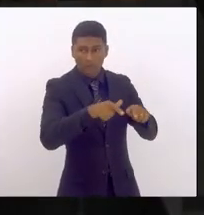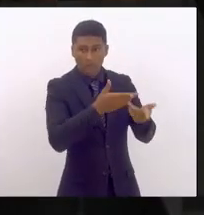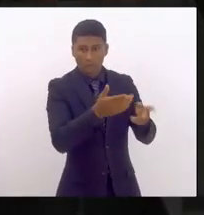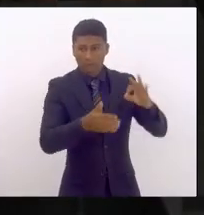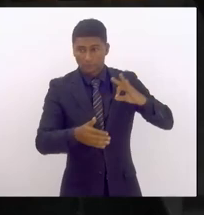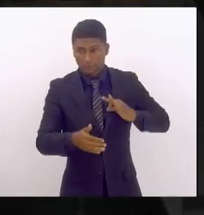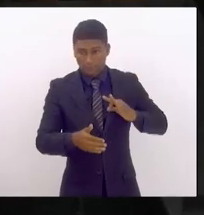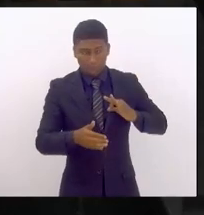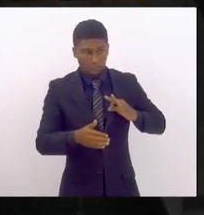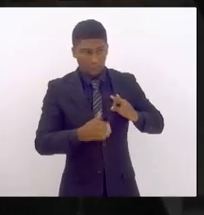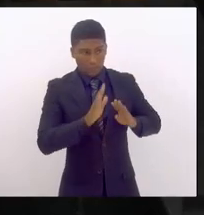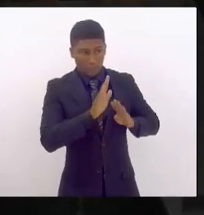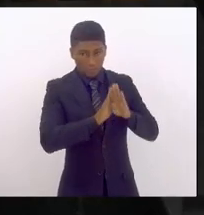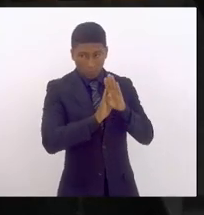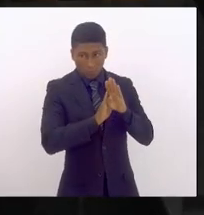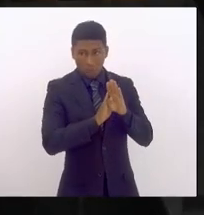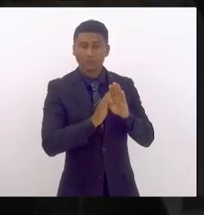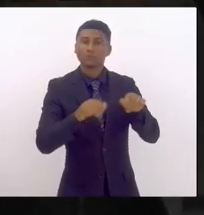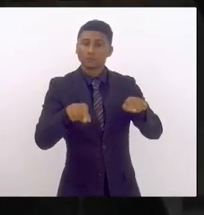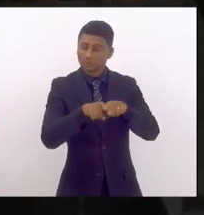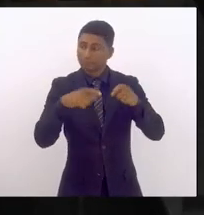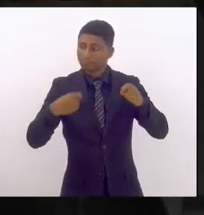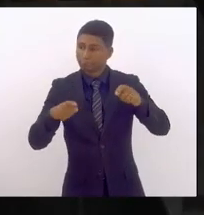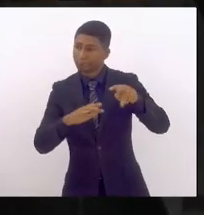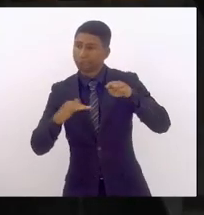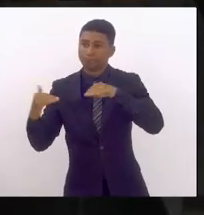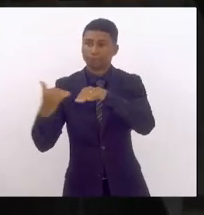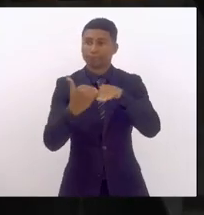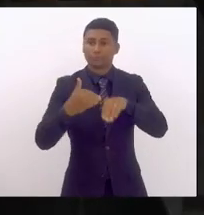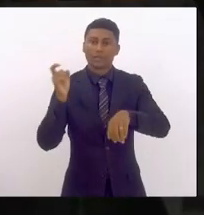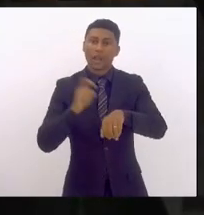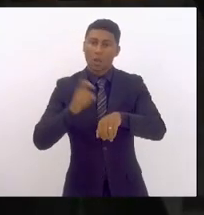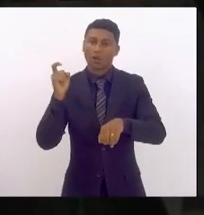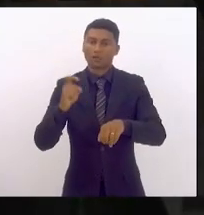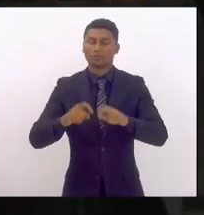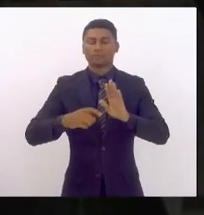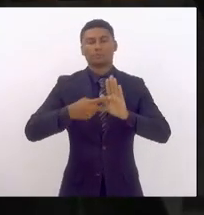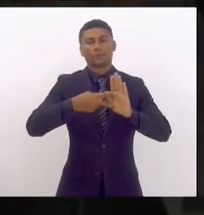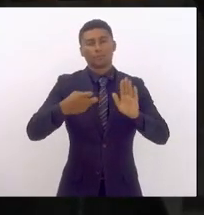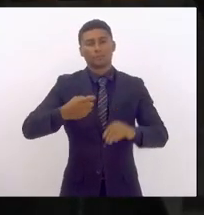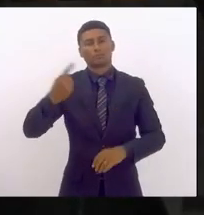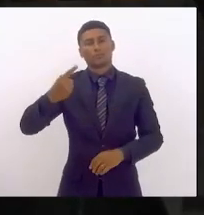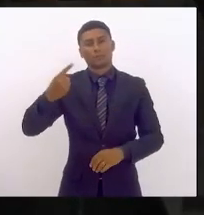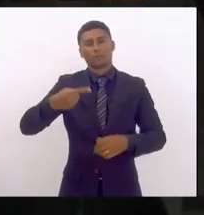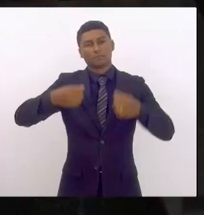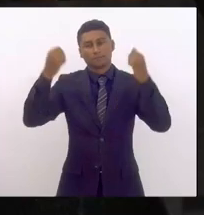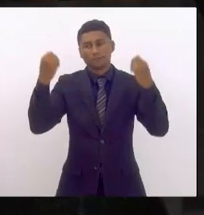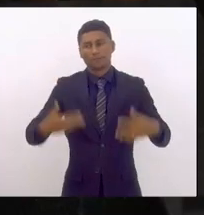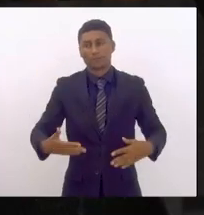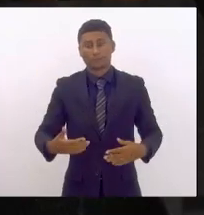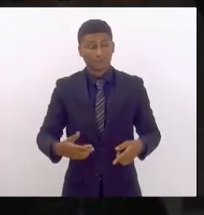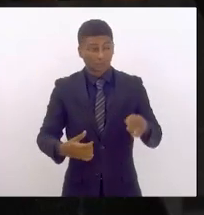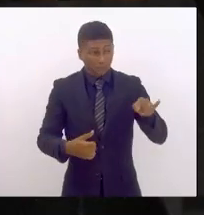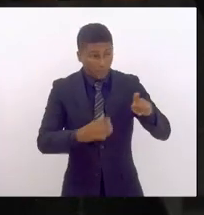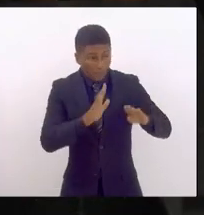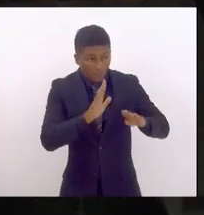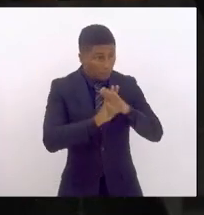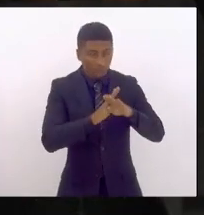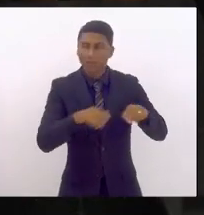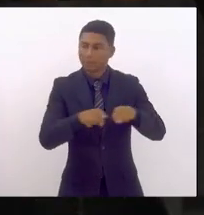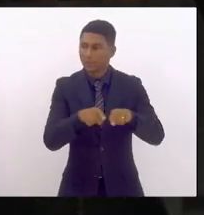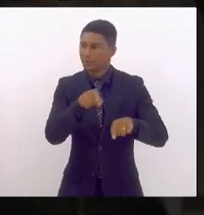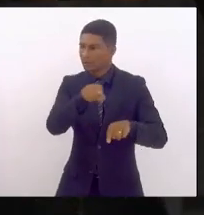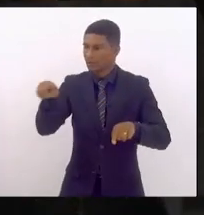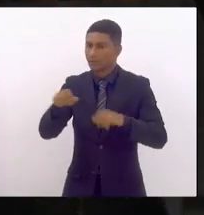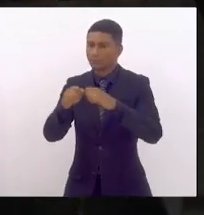na ativa em cargo compatível Esse é o sonho é o artigo primeiro ajustou um reajuste